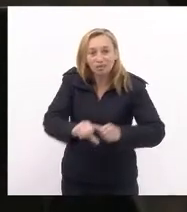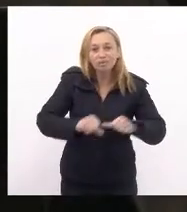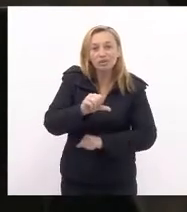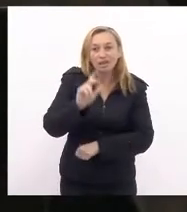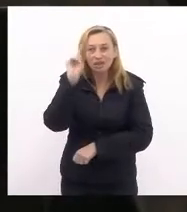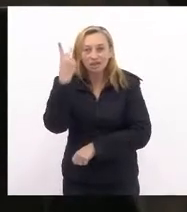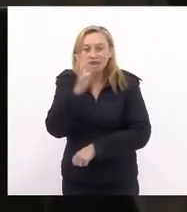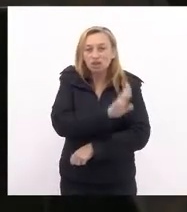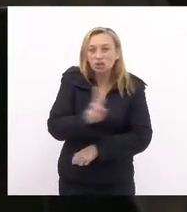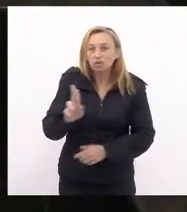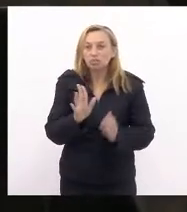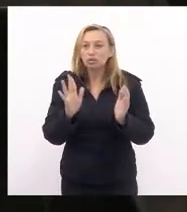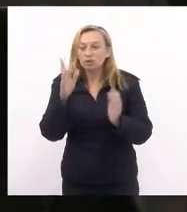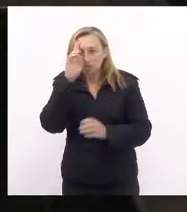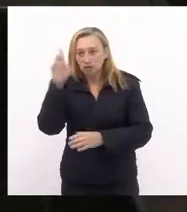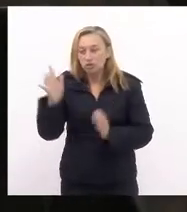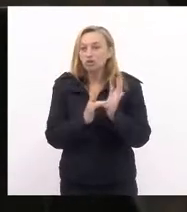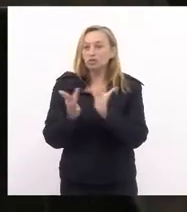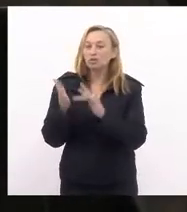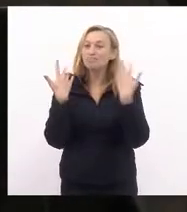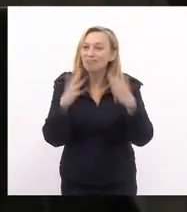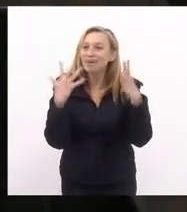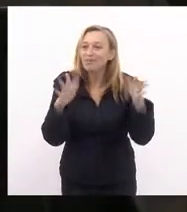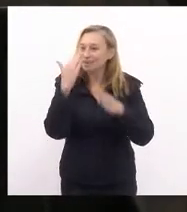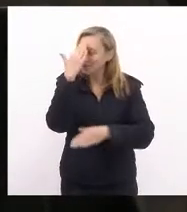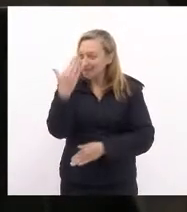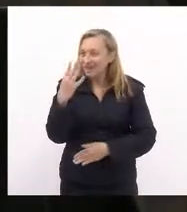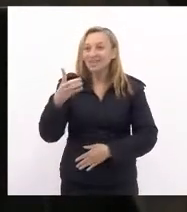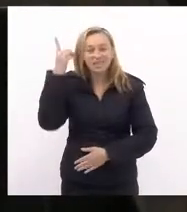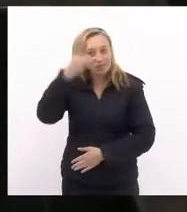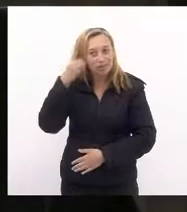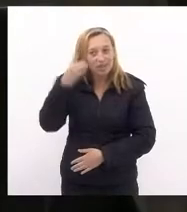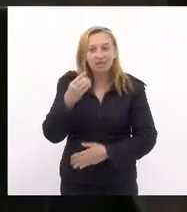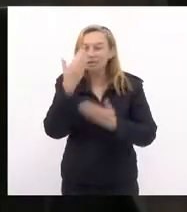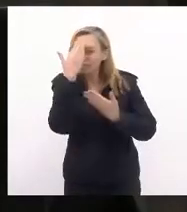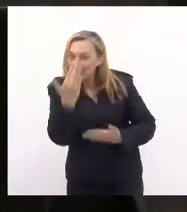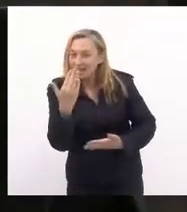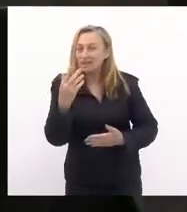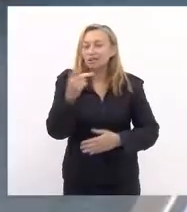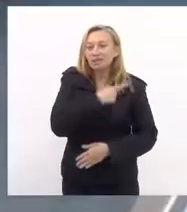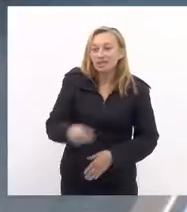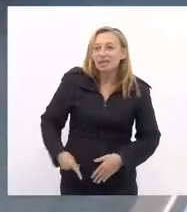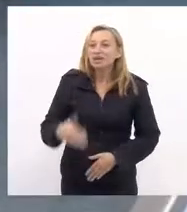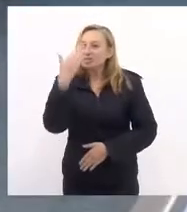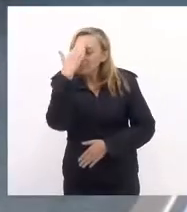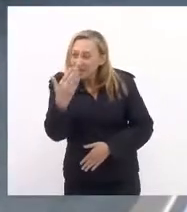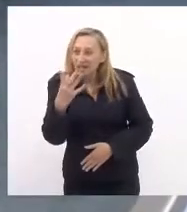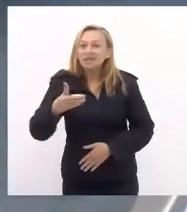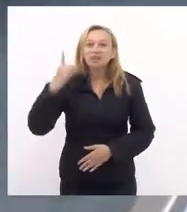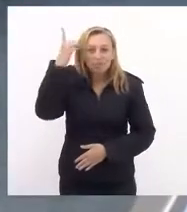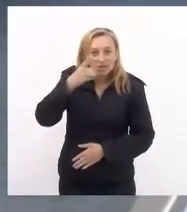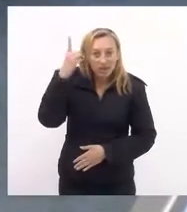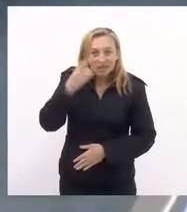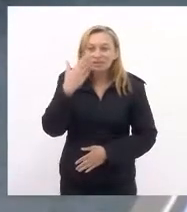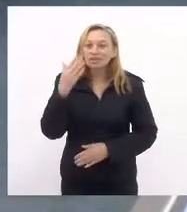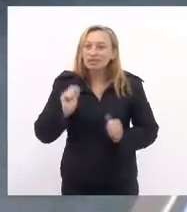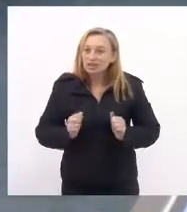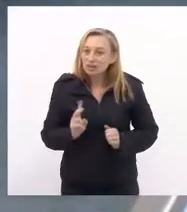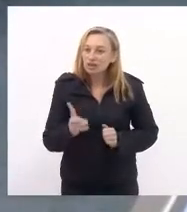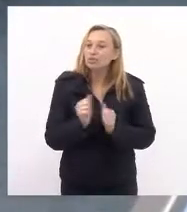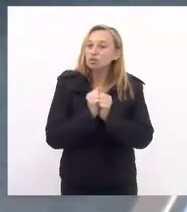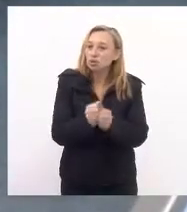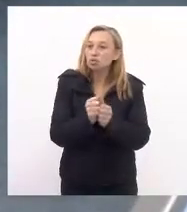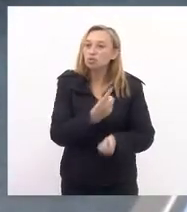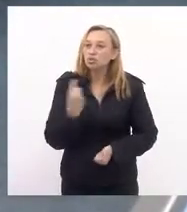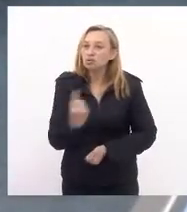história em nome do Senhor Jesus. Uma salva de palmas. Muito obrigado, deputada. Muito obrigado, presidente. Muito obrigado, deputado. Sempre esteve conosco, né?